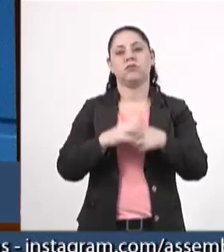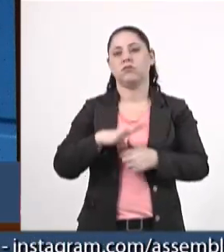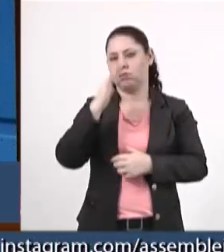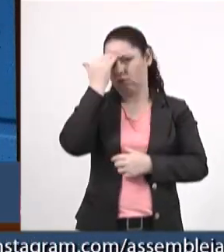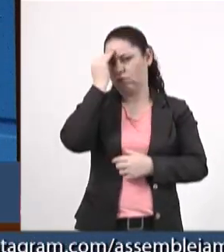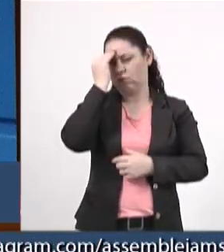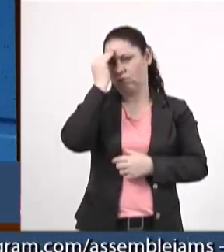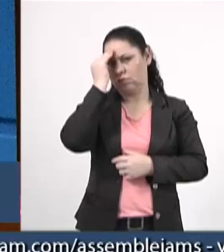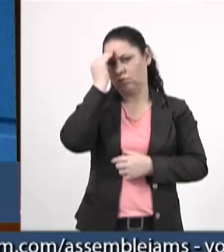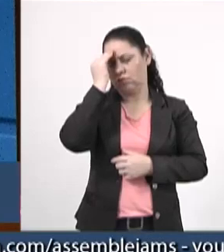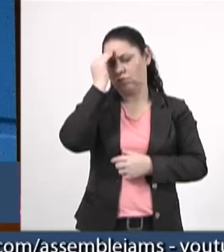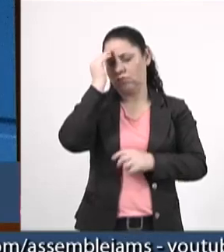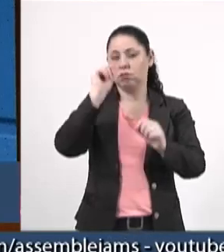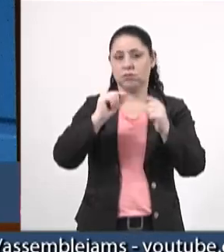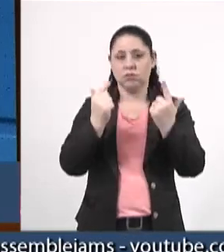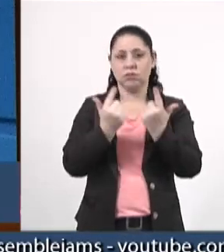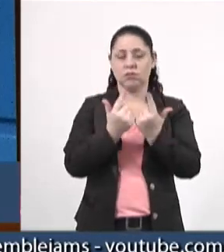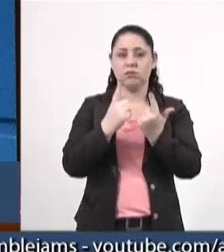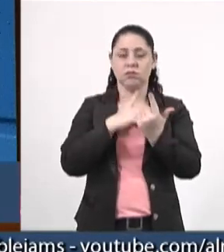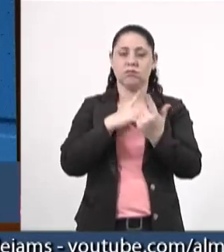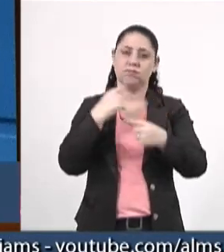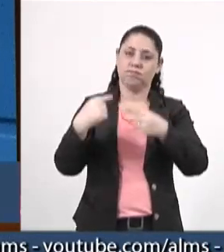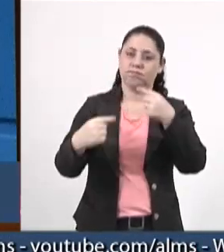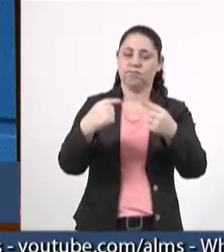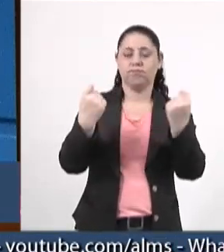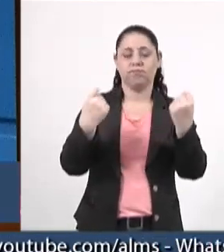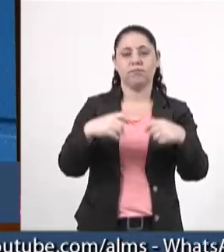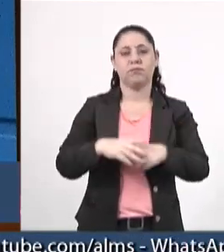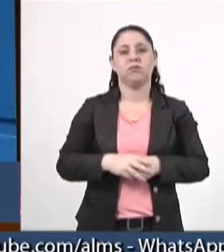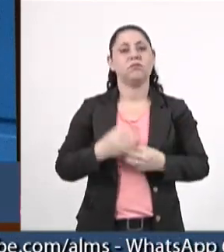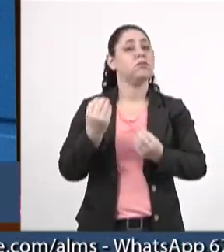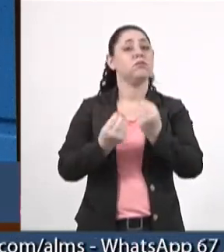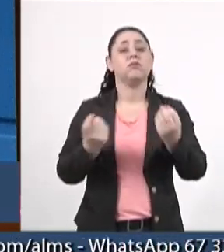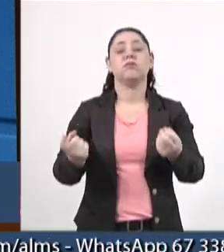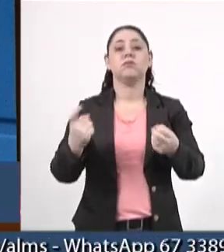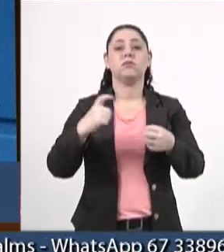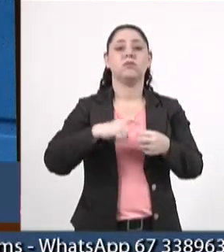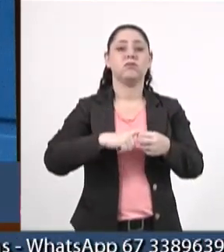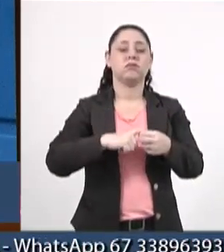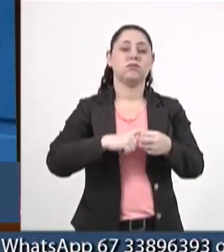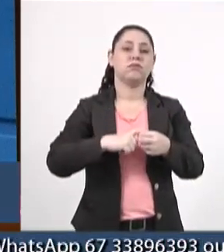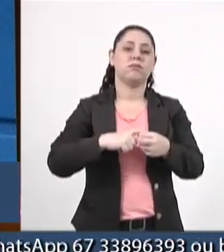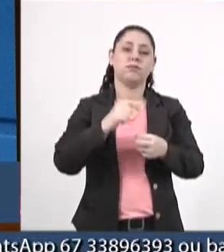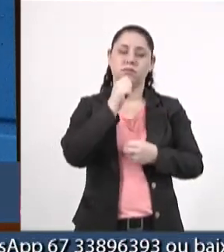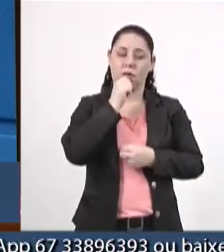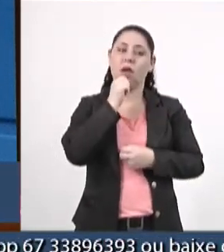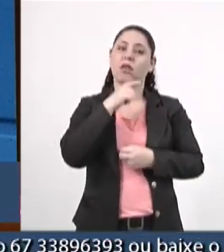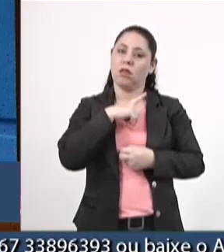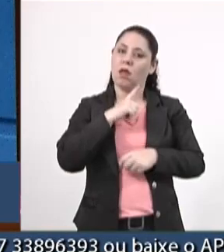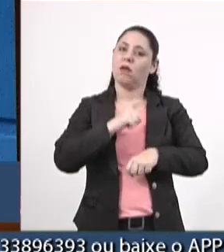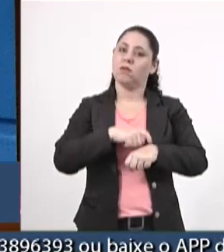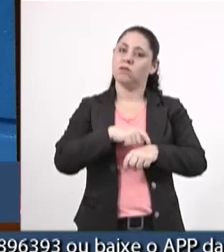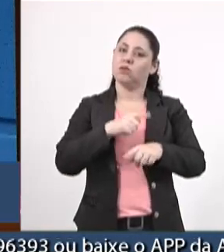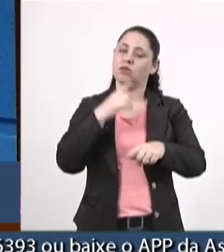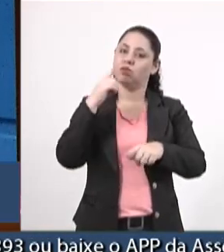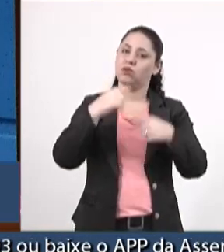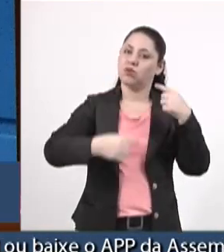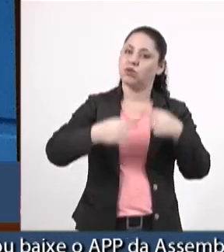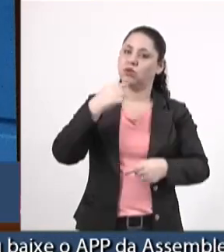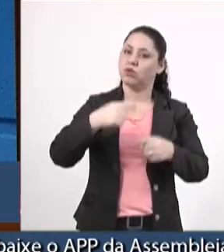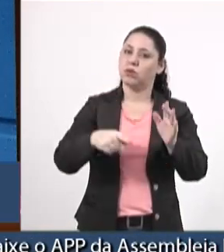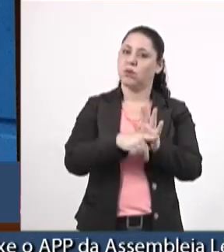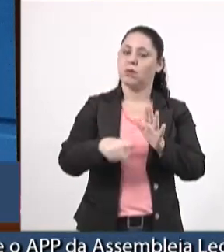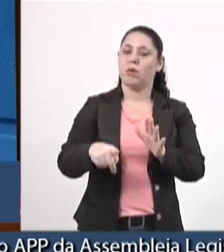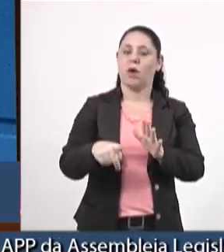que a Assembleia Legislativa, nós teríamos que discutir isso, como voltar. Ainda é tempo de discutir a questão